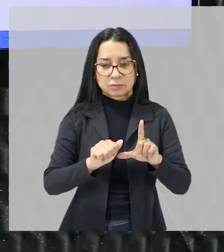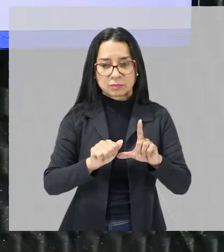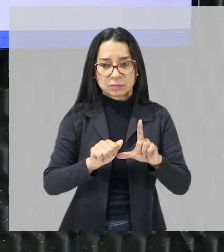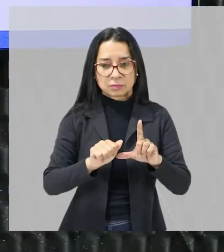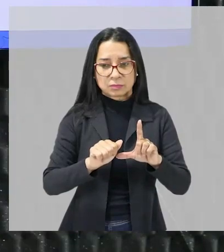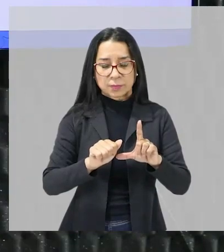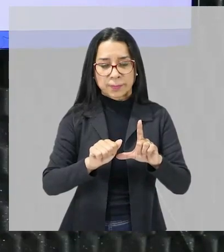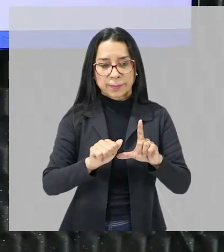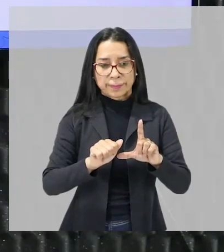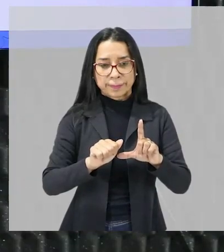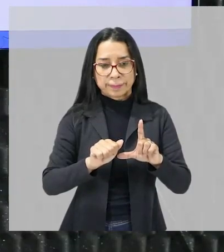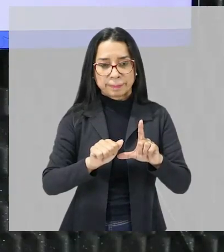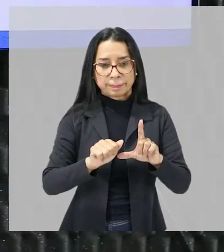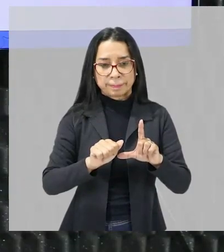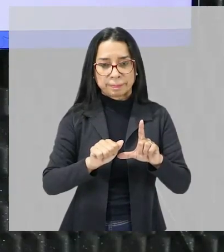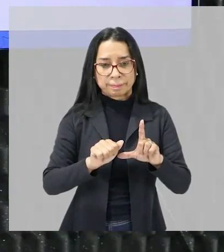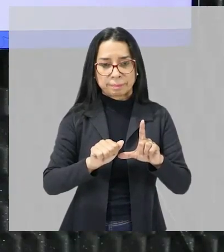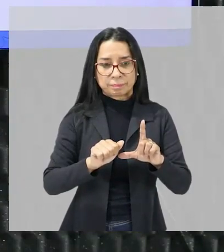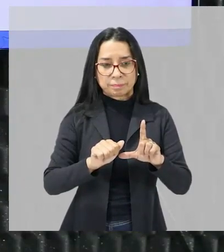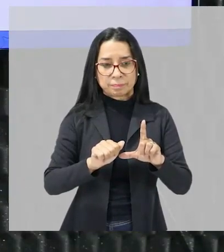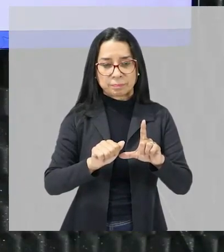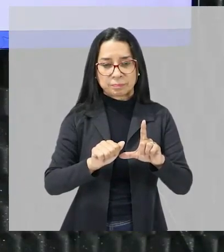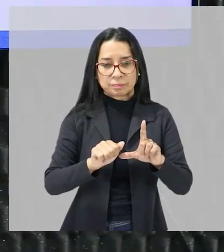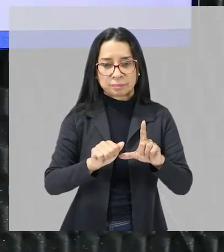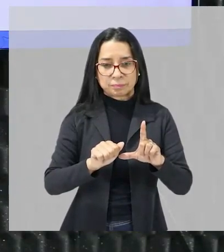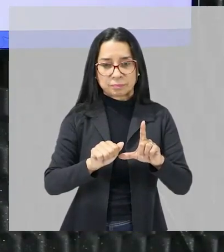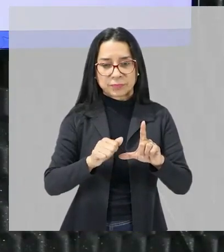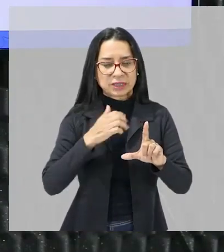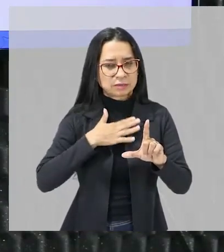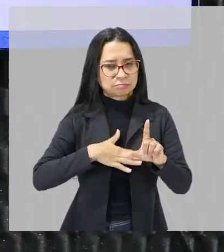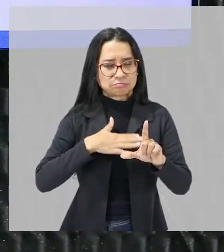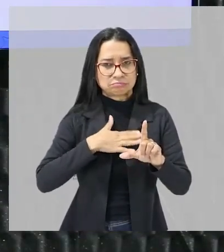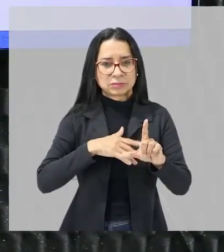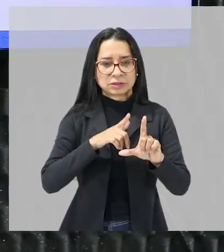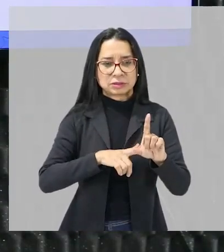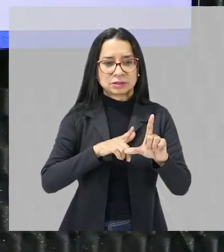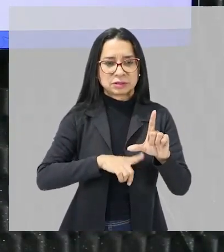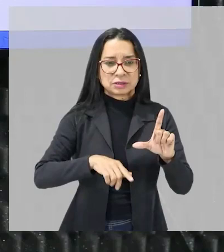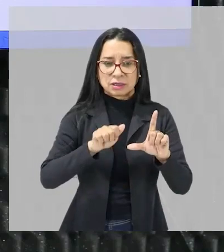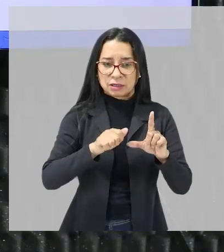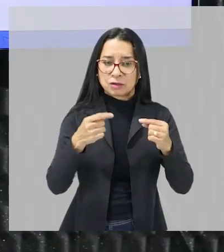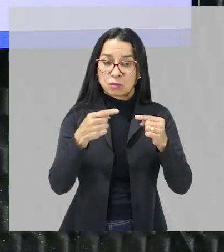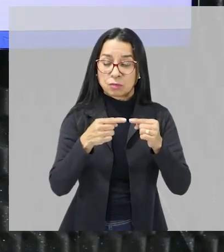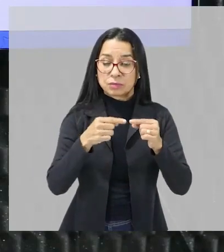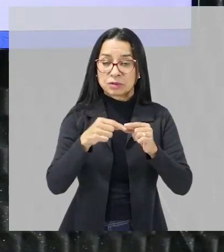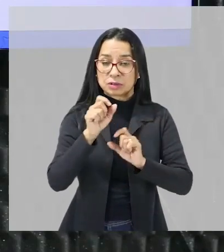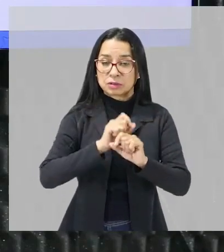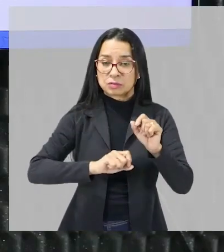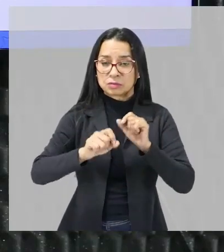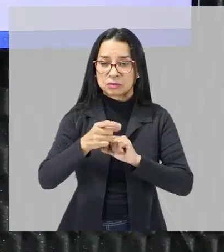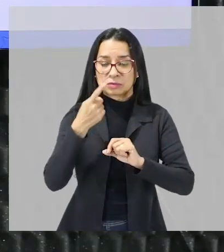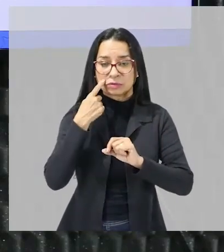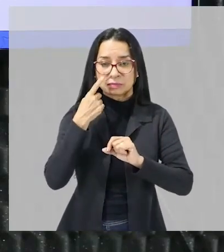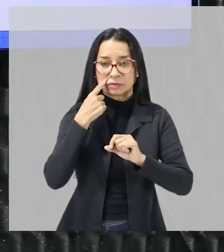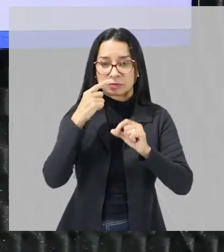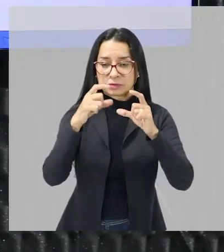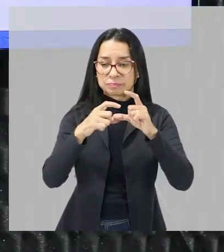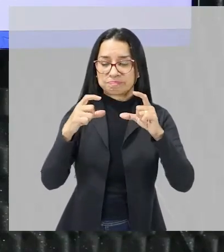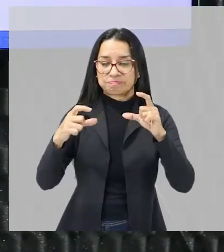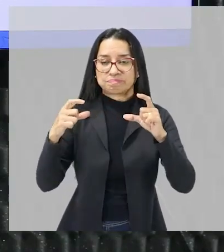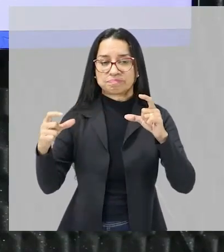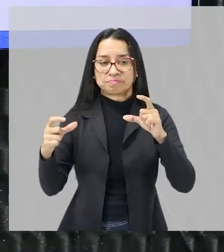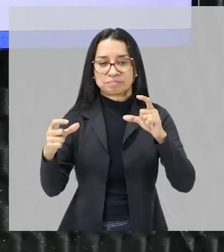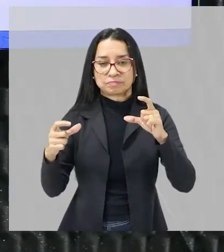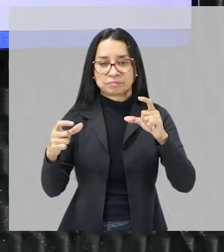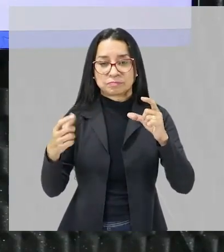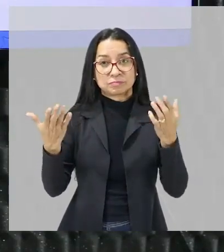e representam tal realidade. Tranquilo, a letra A, ela tem a ver com aquilo que a gente viu na tirinha.